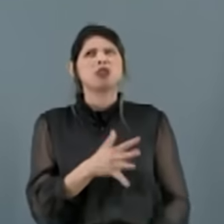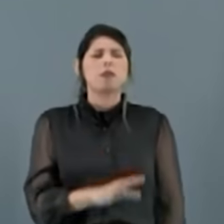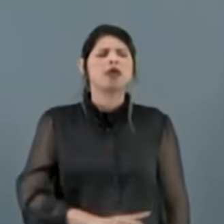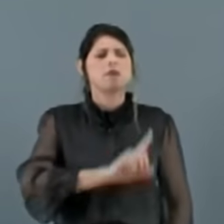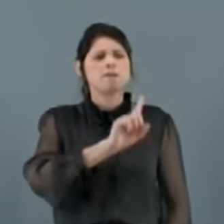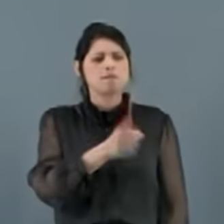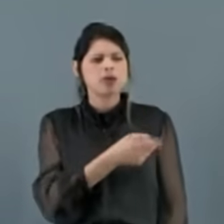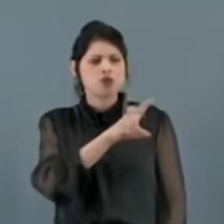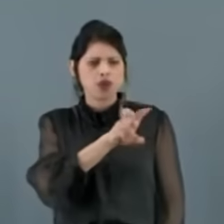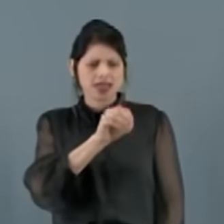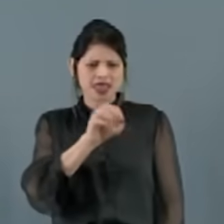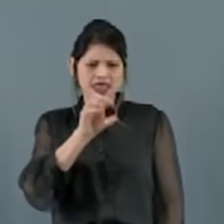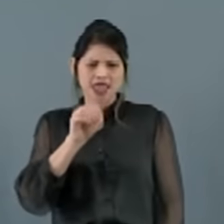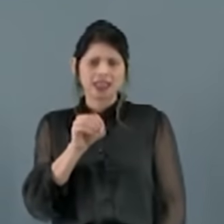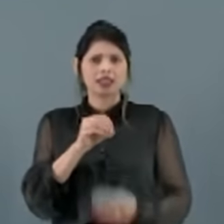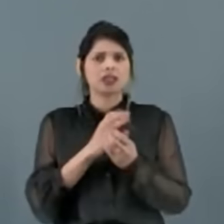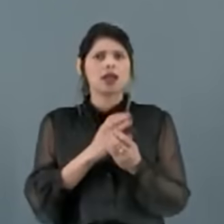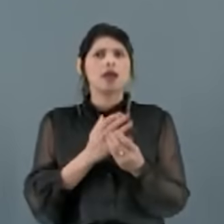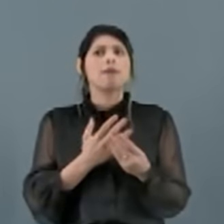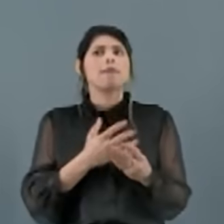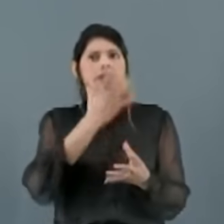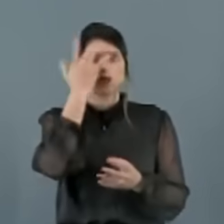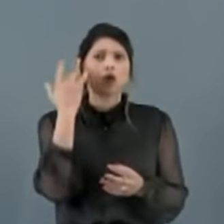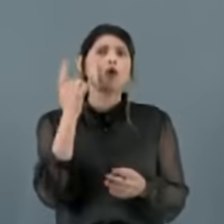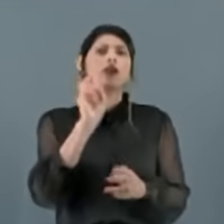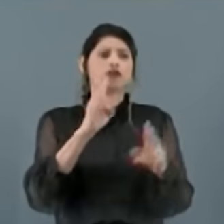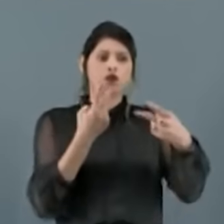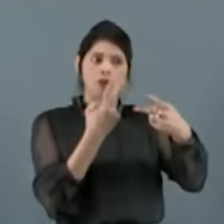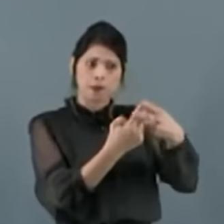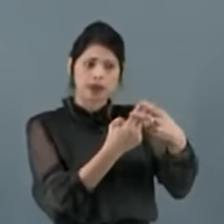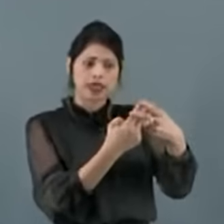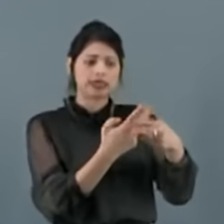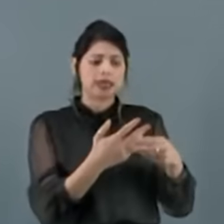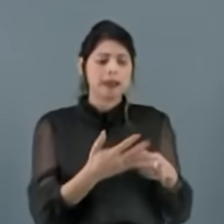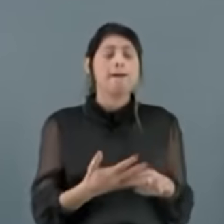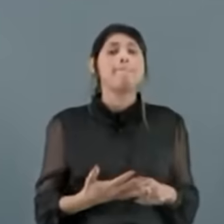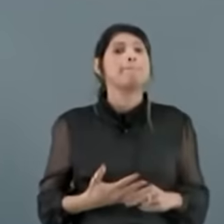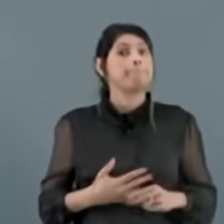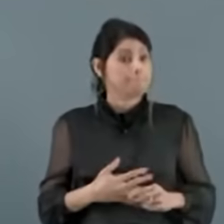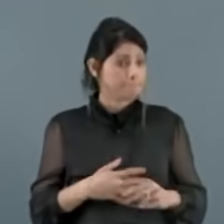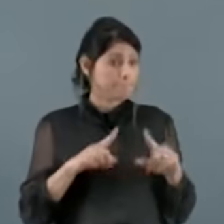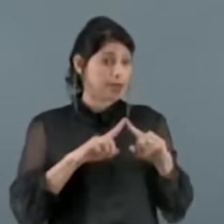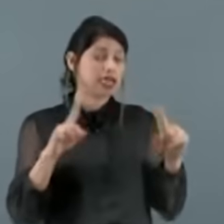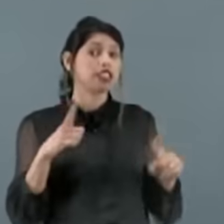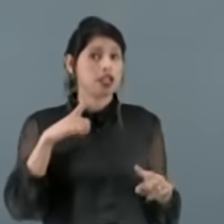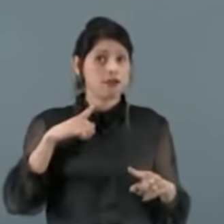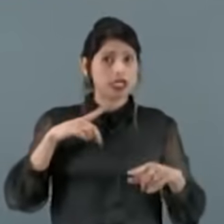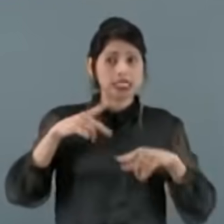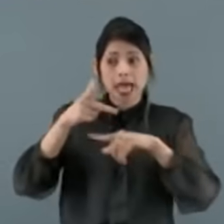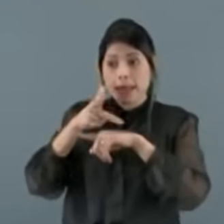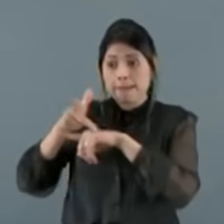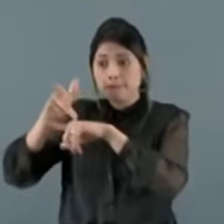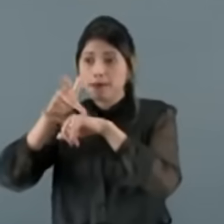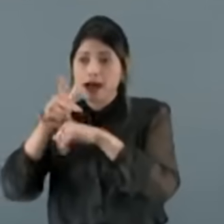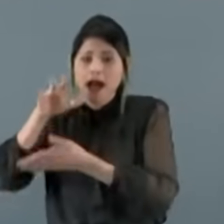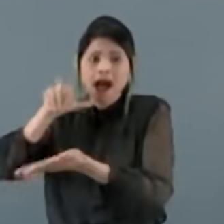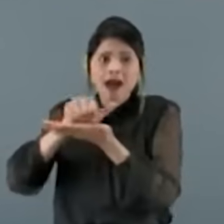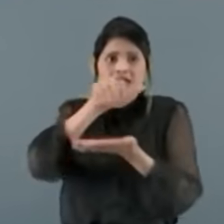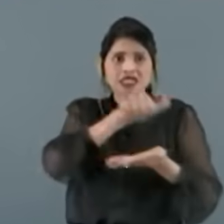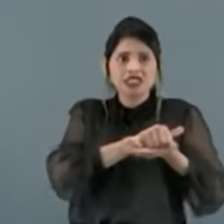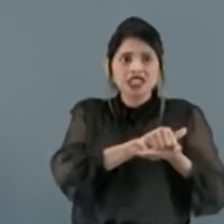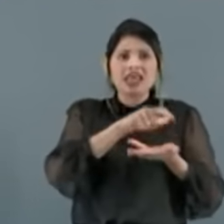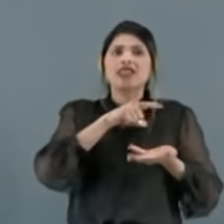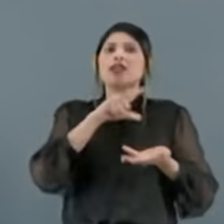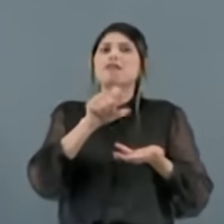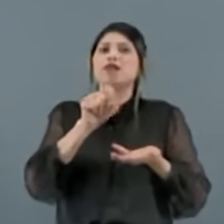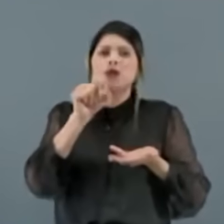foram presas. Vale lembrar também que essas imagens, elas foram vazadas da CNN, inclusive foram imagens que fizeram a